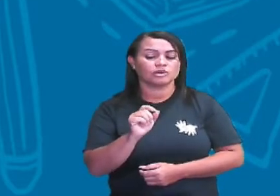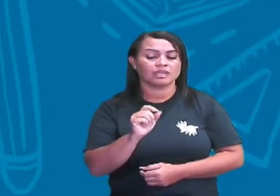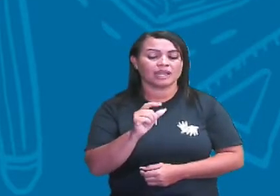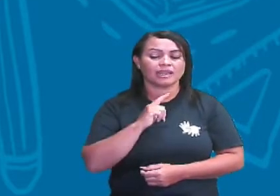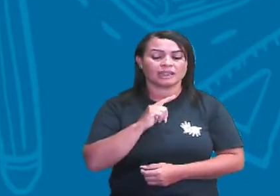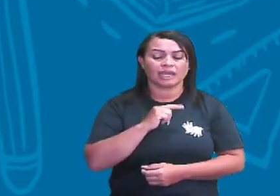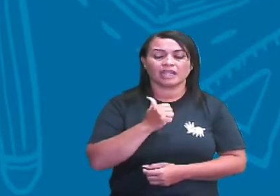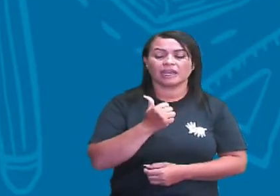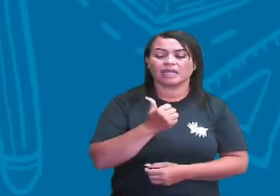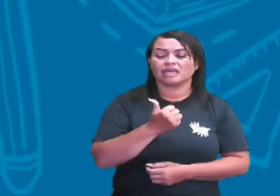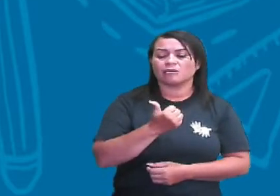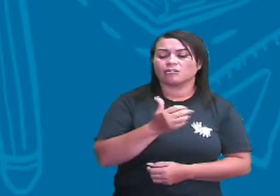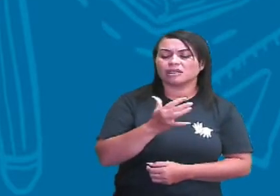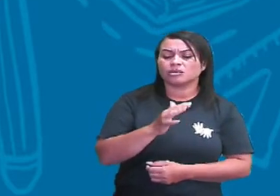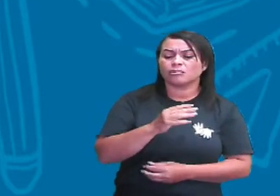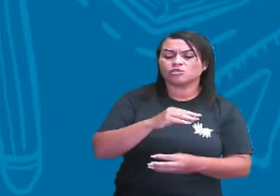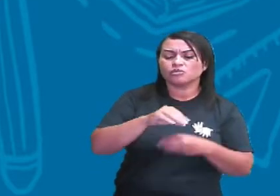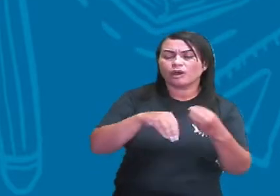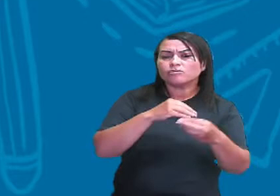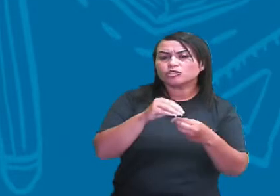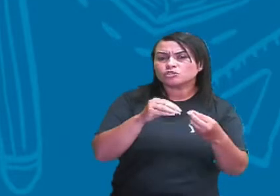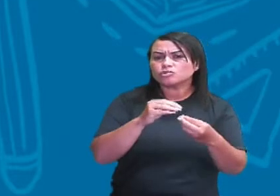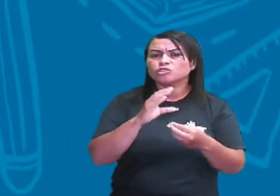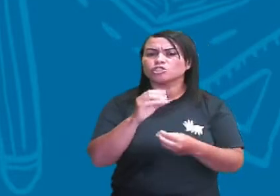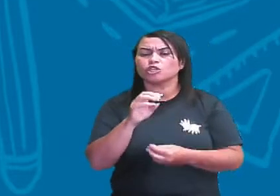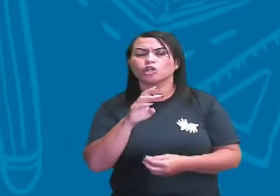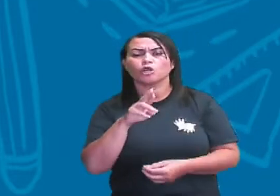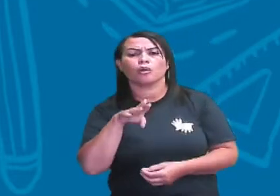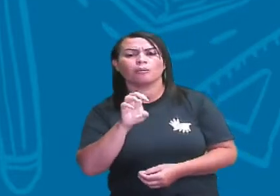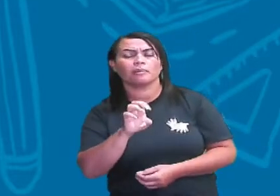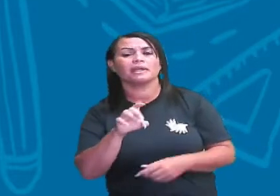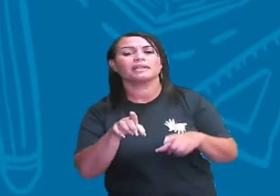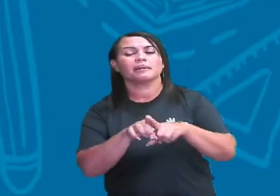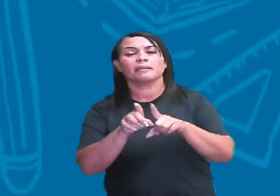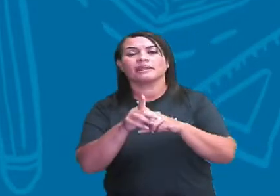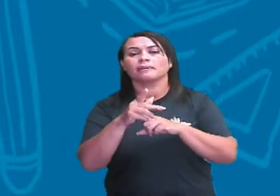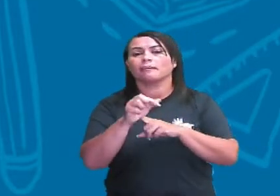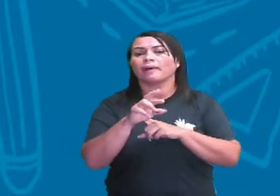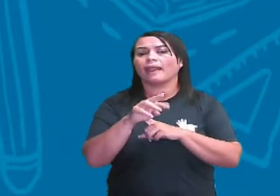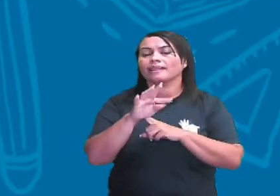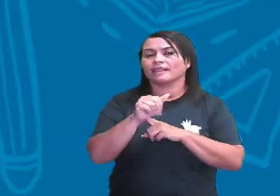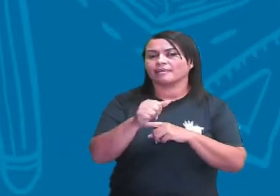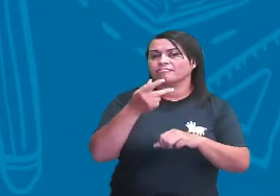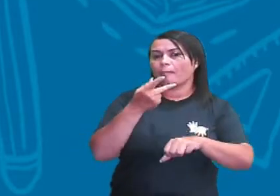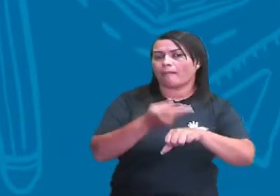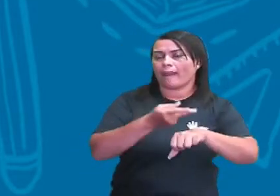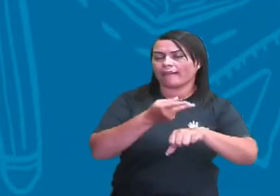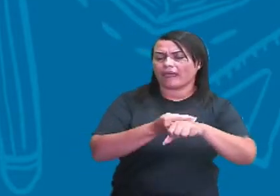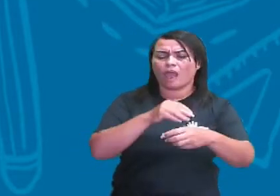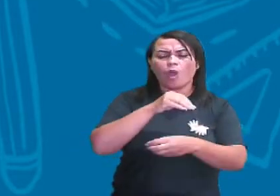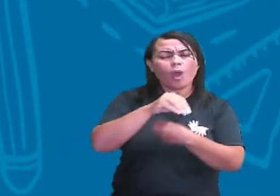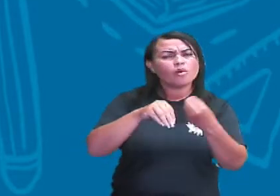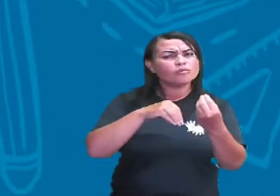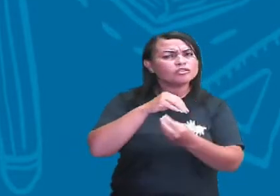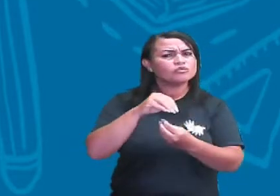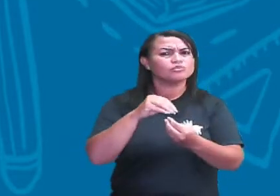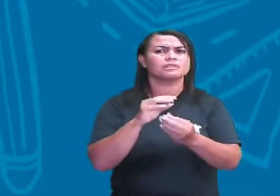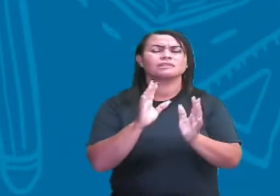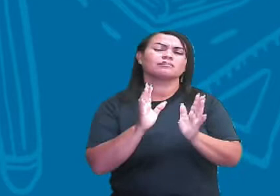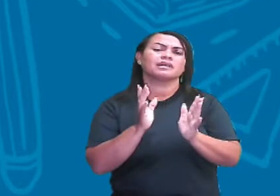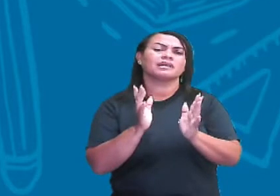e 25% de cobre e prata. Então, uma mistura não necessariamente precisa